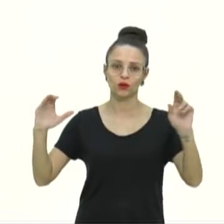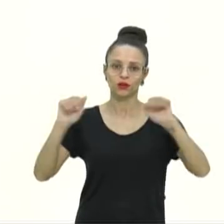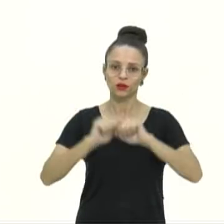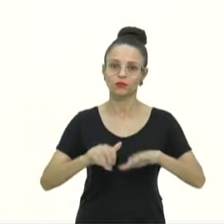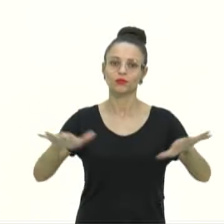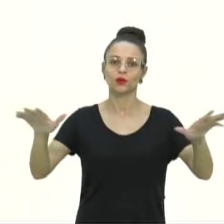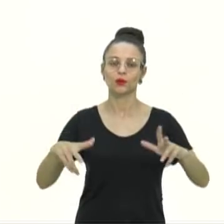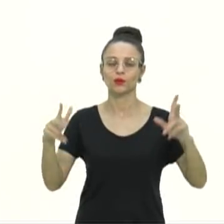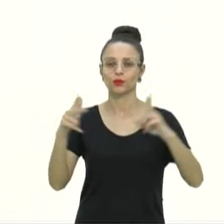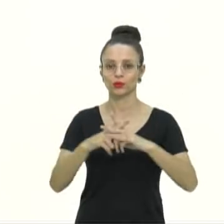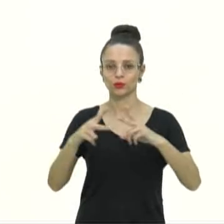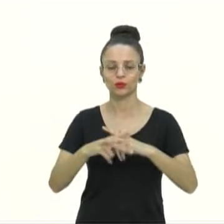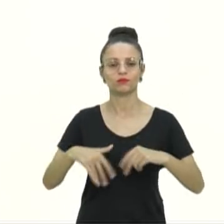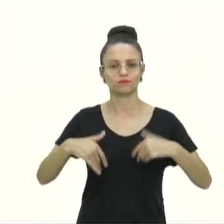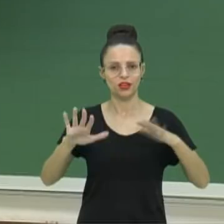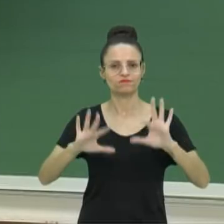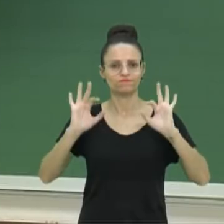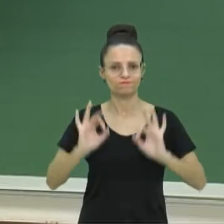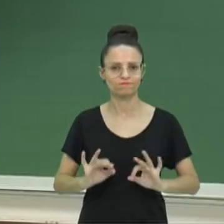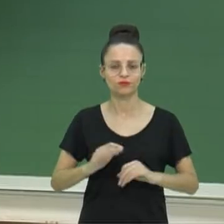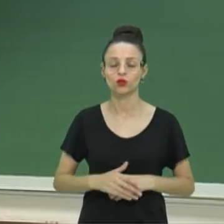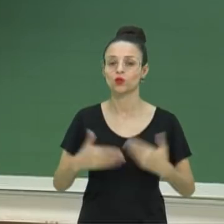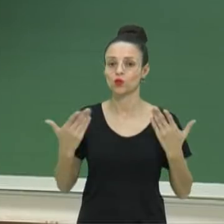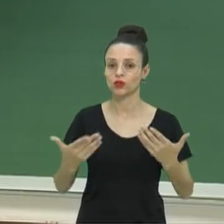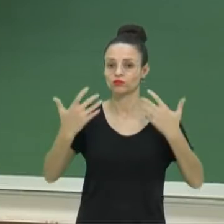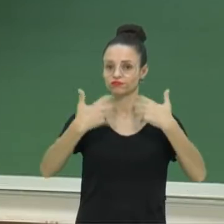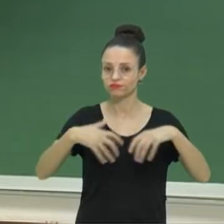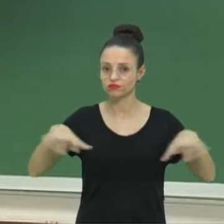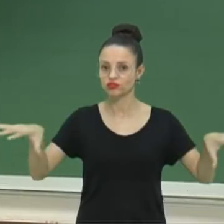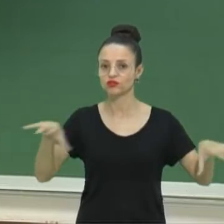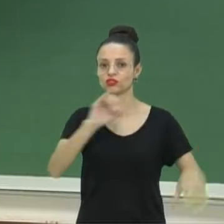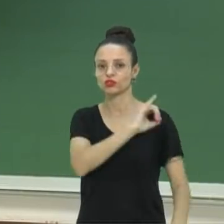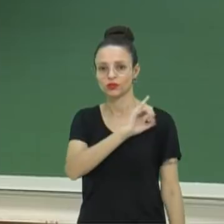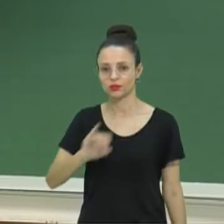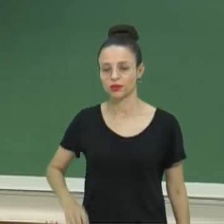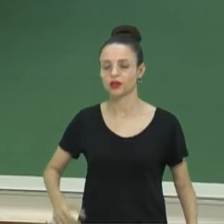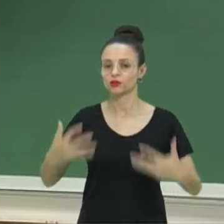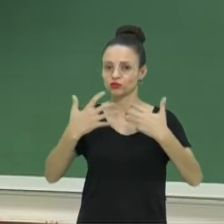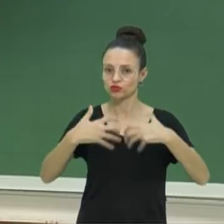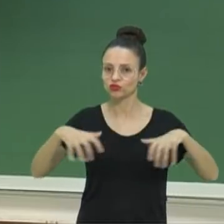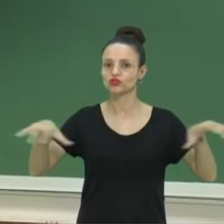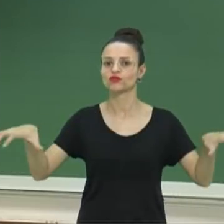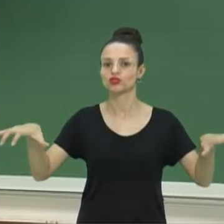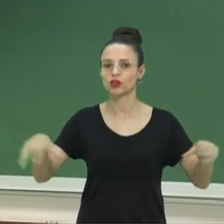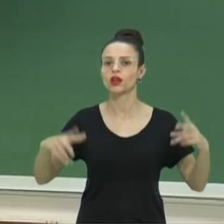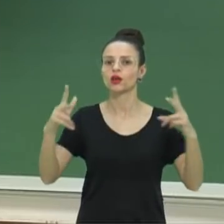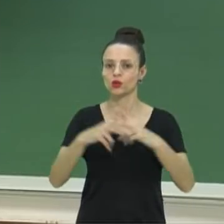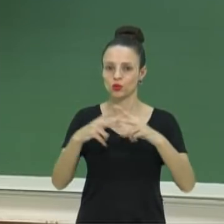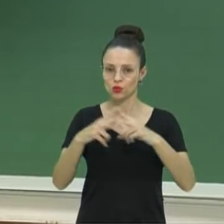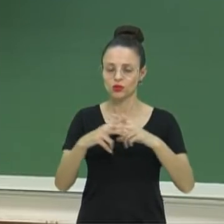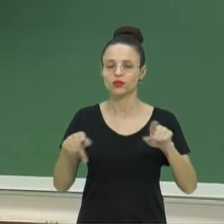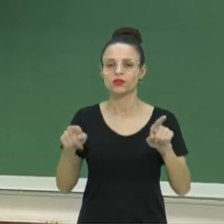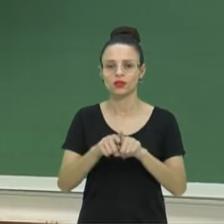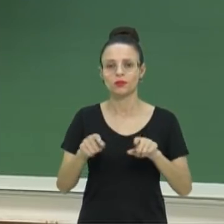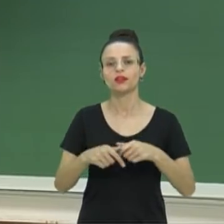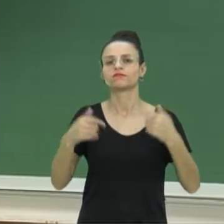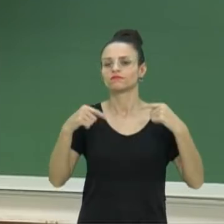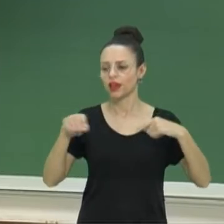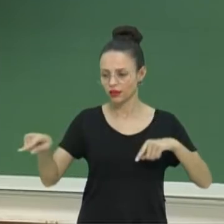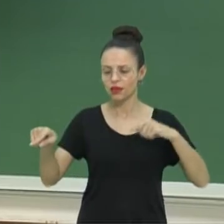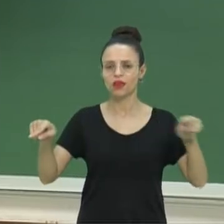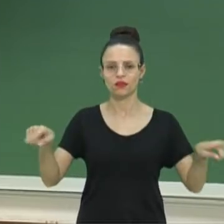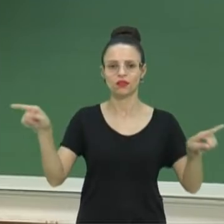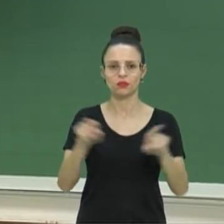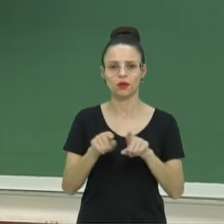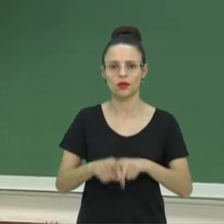da luta estava mais que garantida. Então, quando dividiu o Império, mas nessa divisão, a luta acabou indo para ambos os lados, então